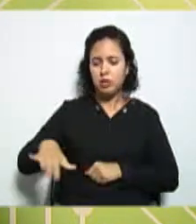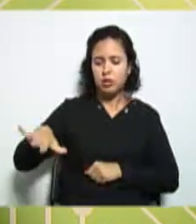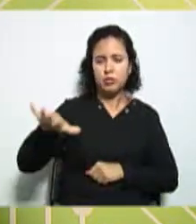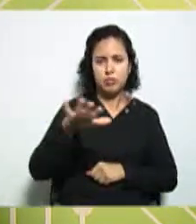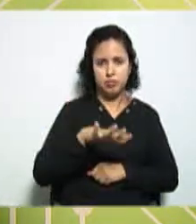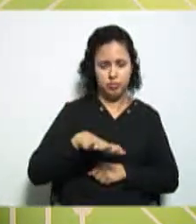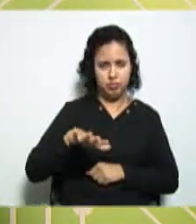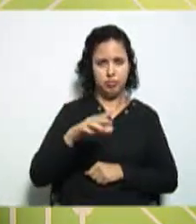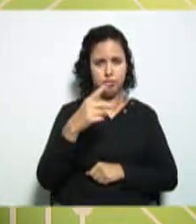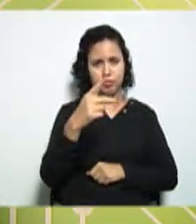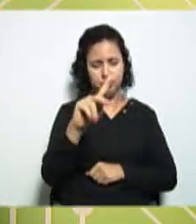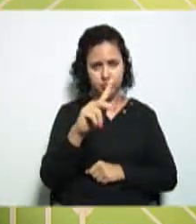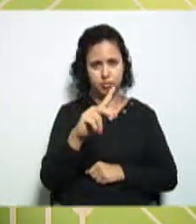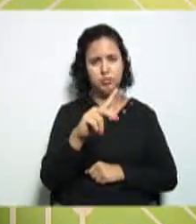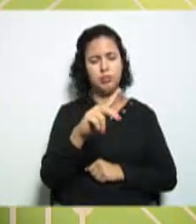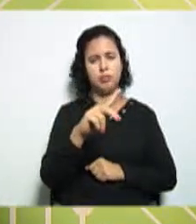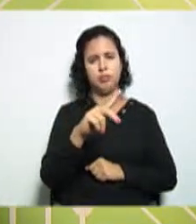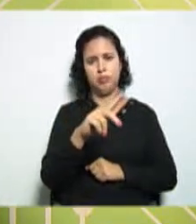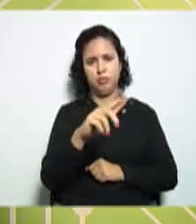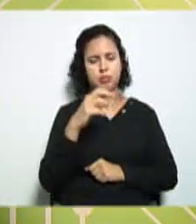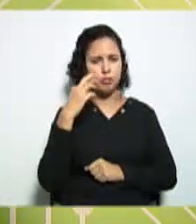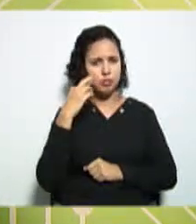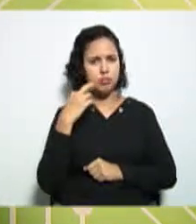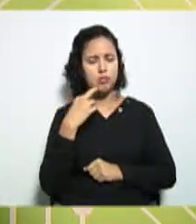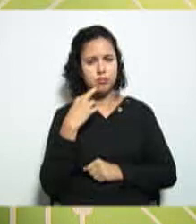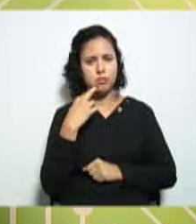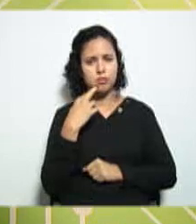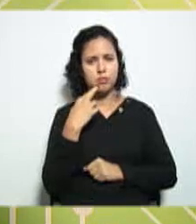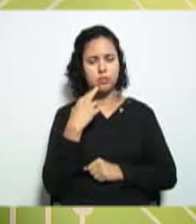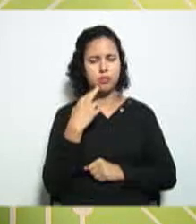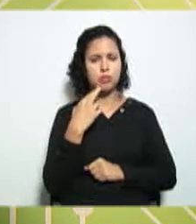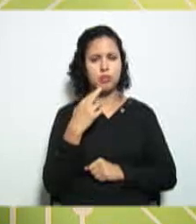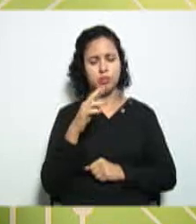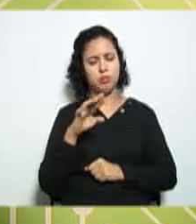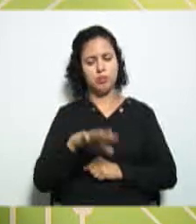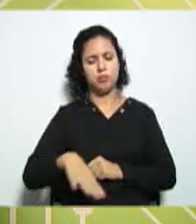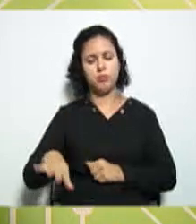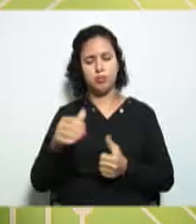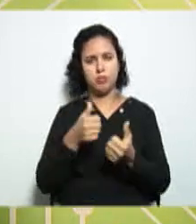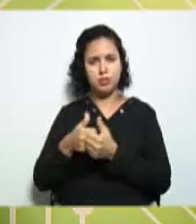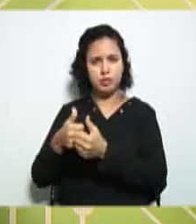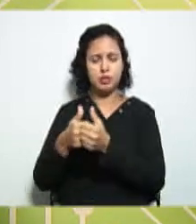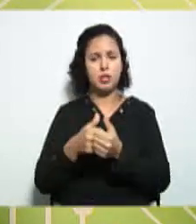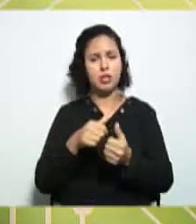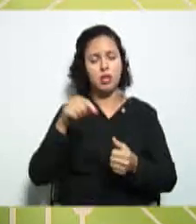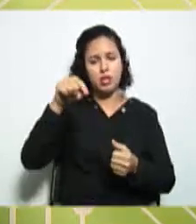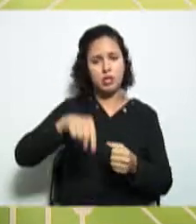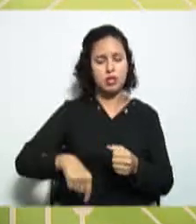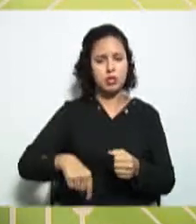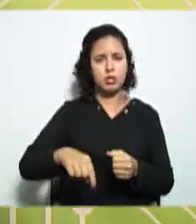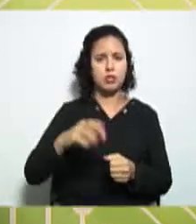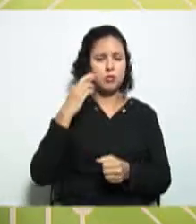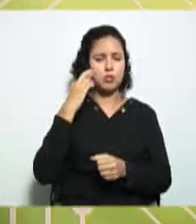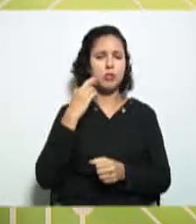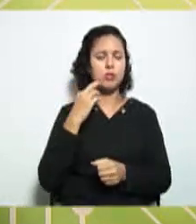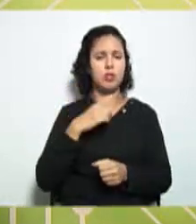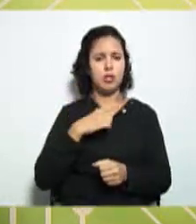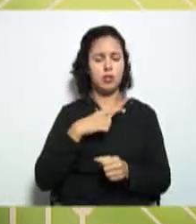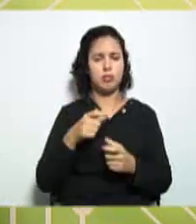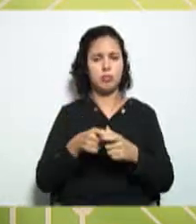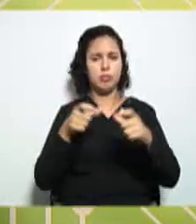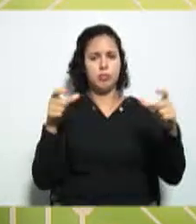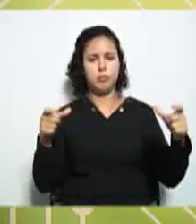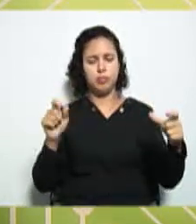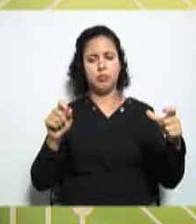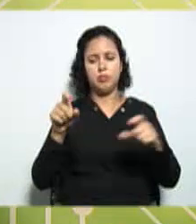potencialidade da sua área, ou da sua região. Então, de repente, nós temos aqui no estado de Rondônia o maior destaque para o